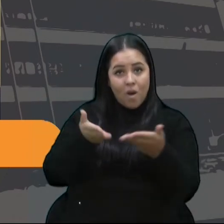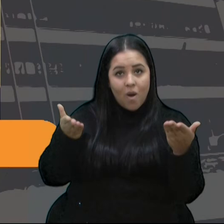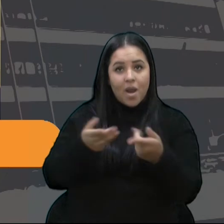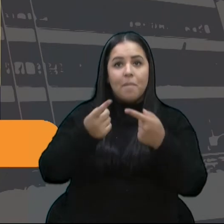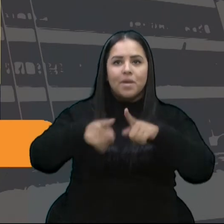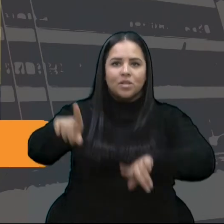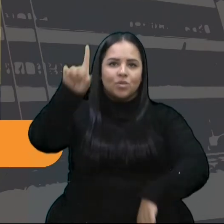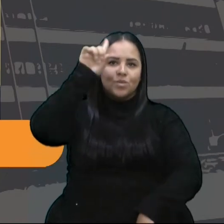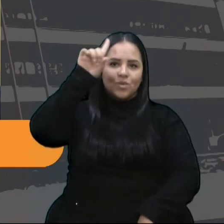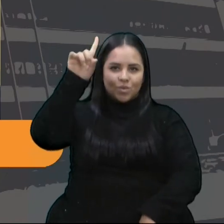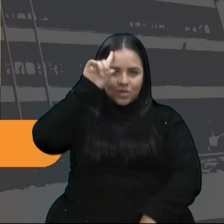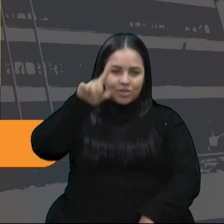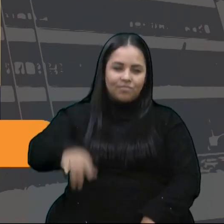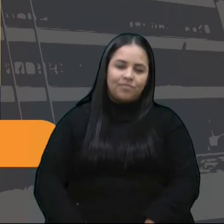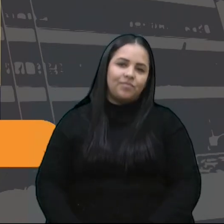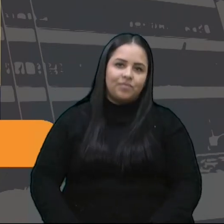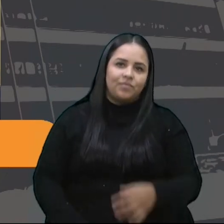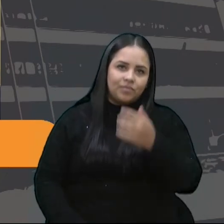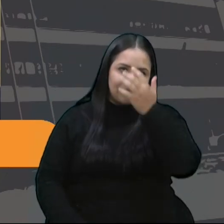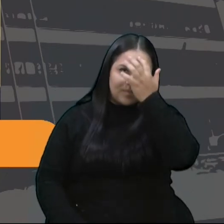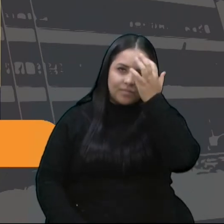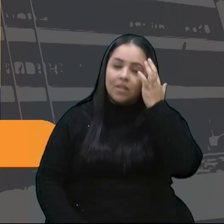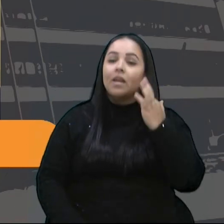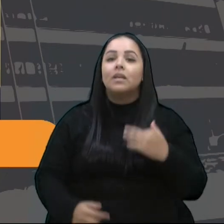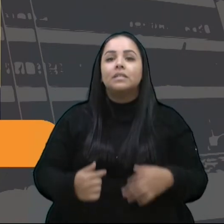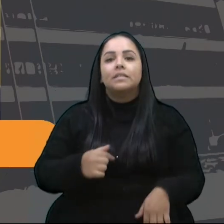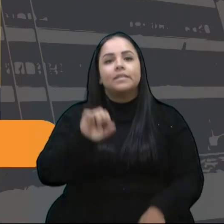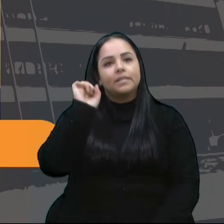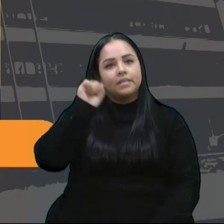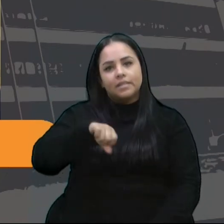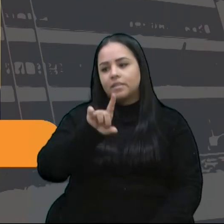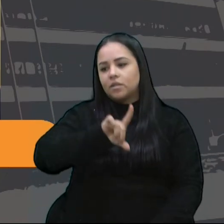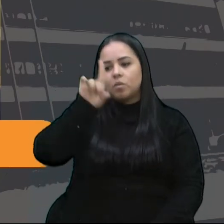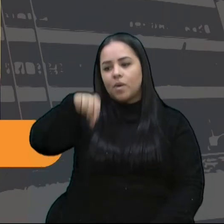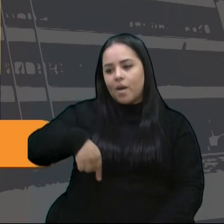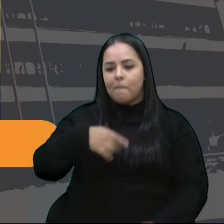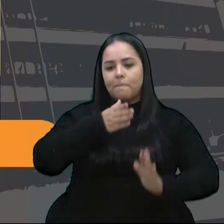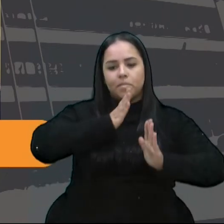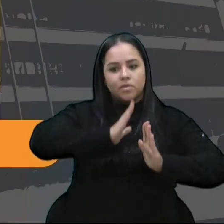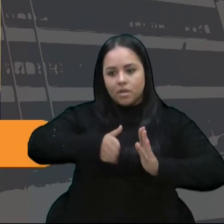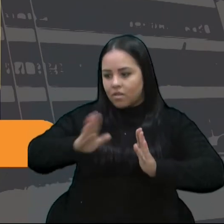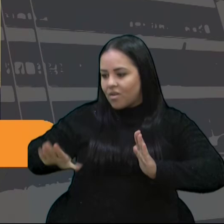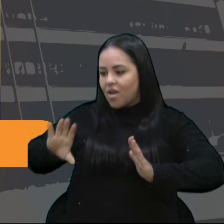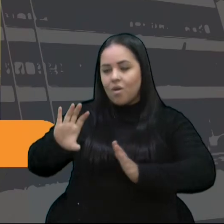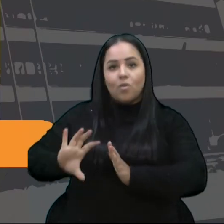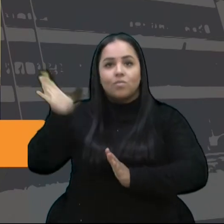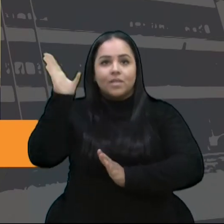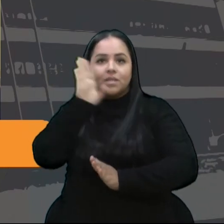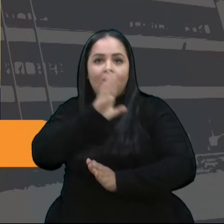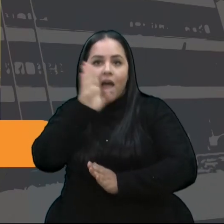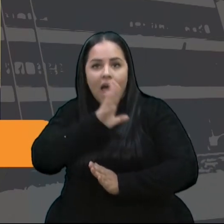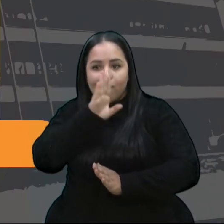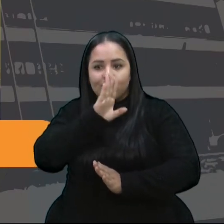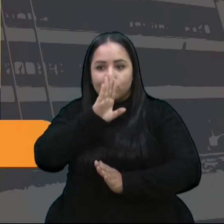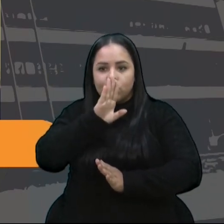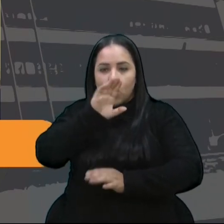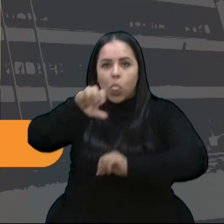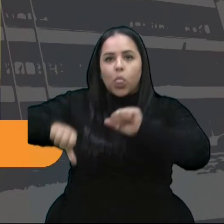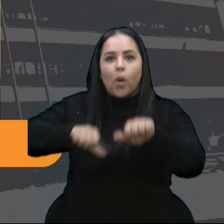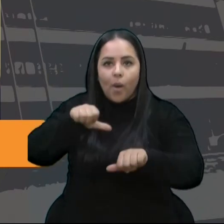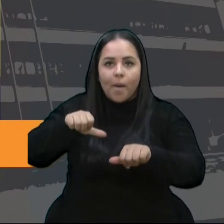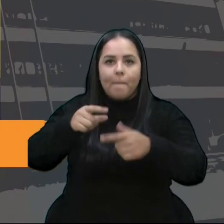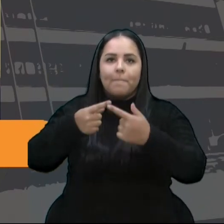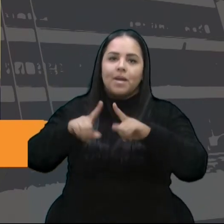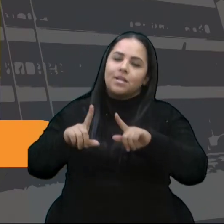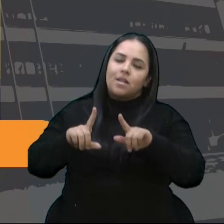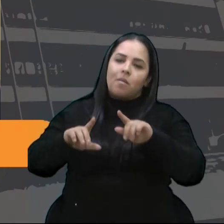a dia. E isso, evidentemente, que não é um processo que acontece da noite para o dia, mas é um processo gradual.